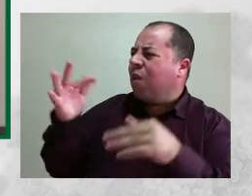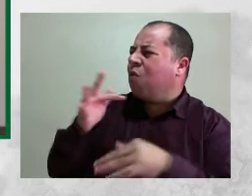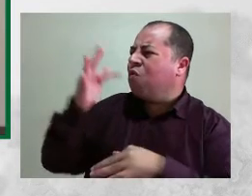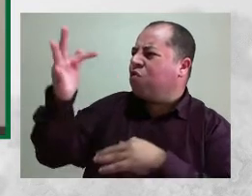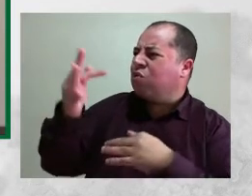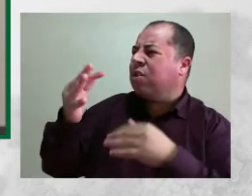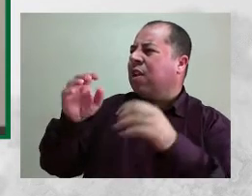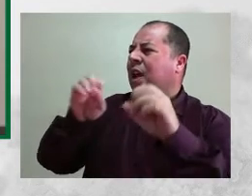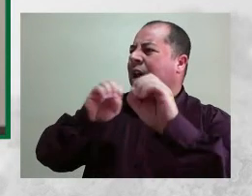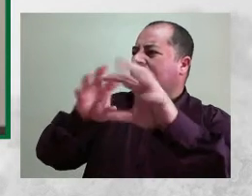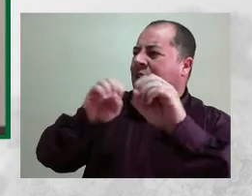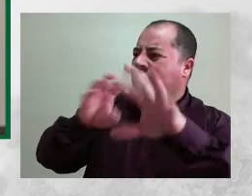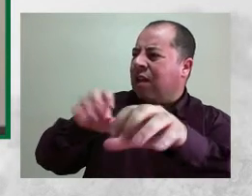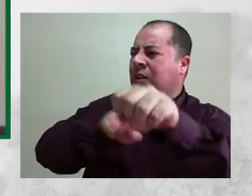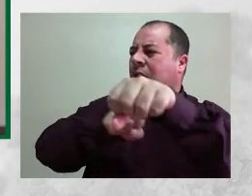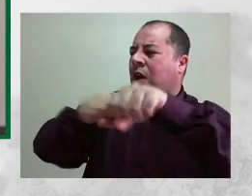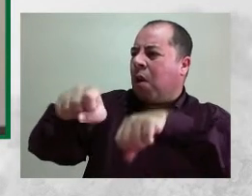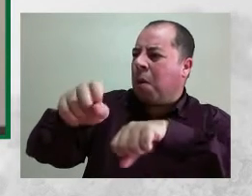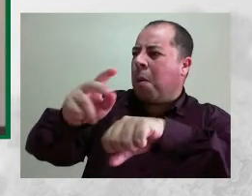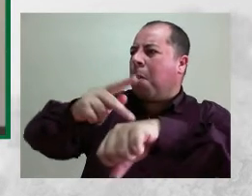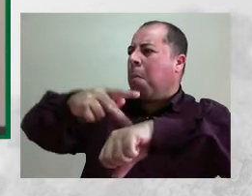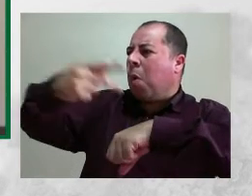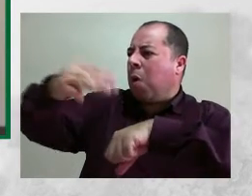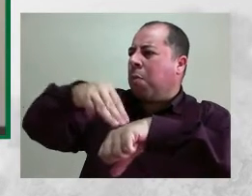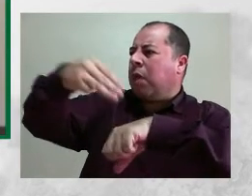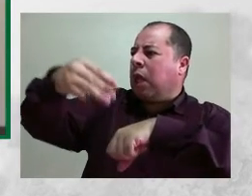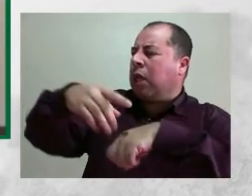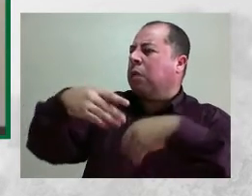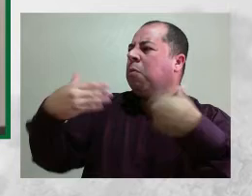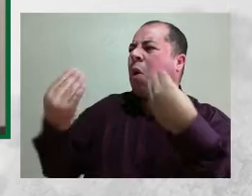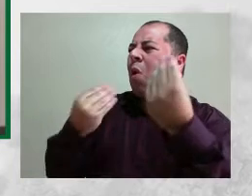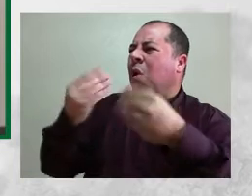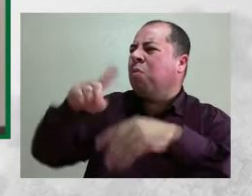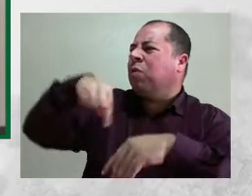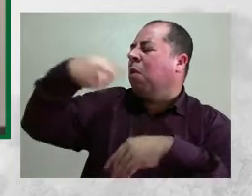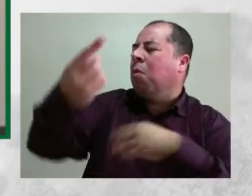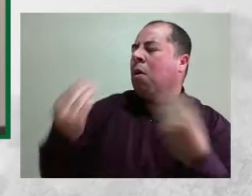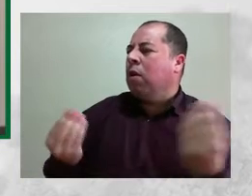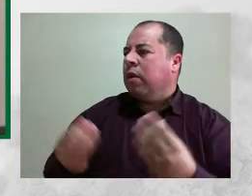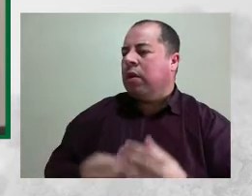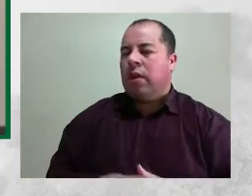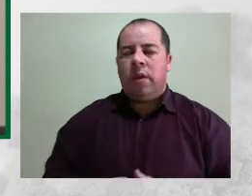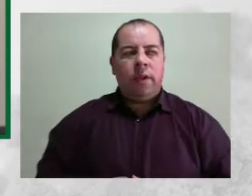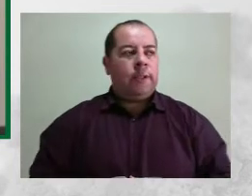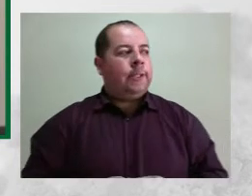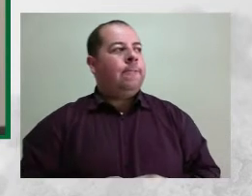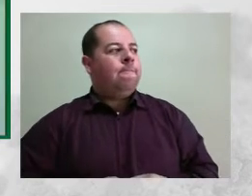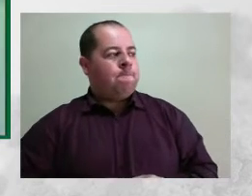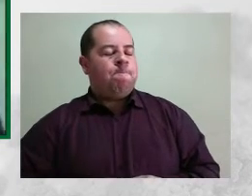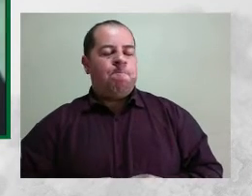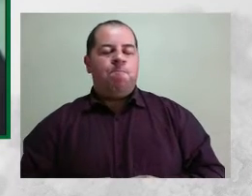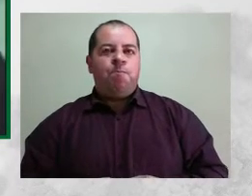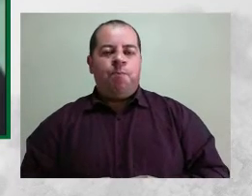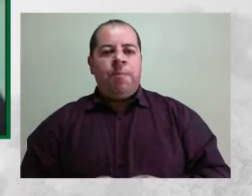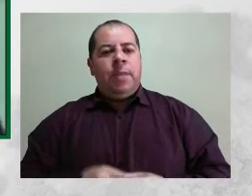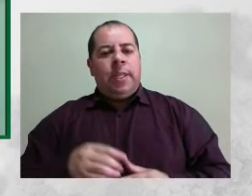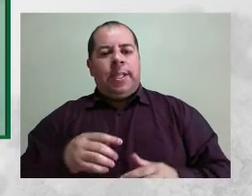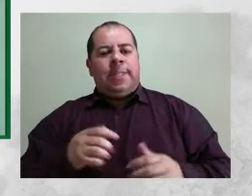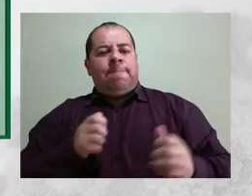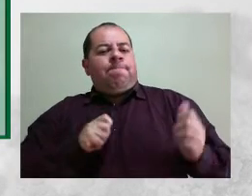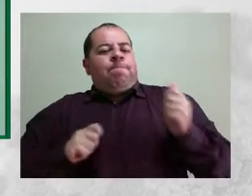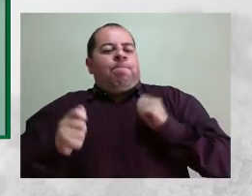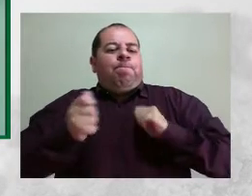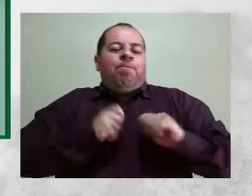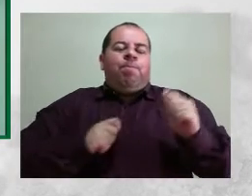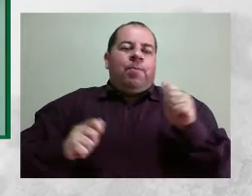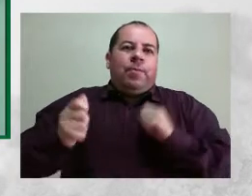senhor enxerga o futuro da educação superior, graduação, pós-graduação, após a pandemia? Pois é, nesse sentido a gente